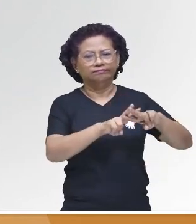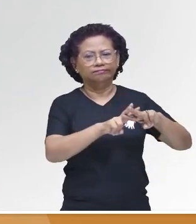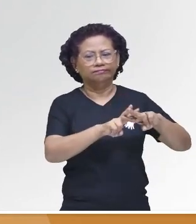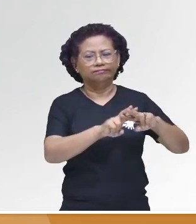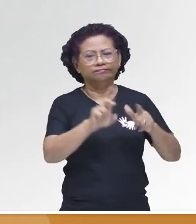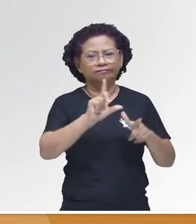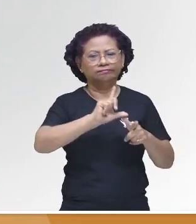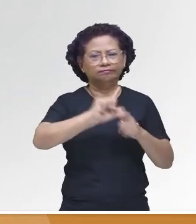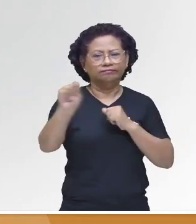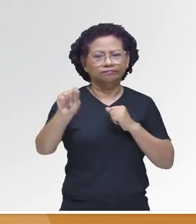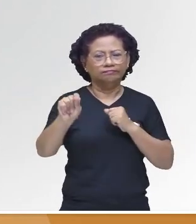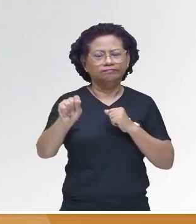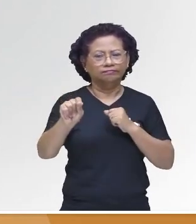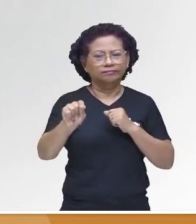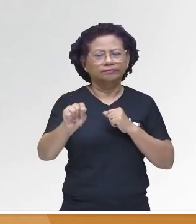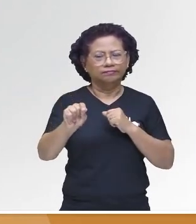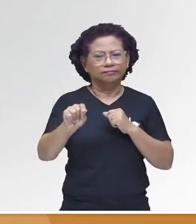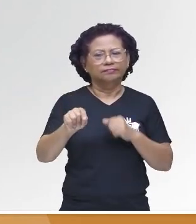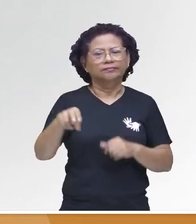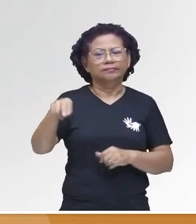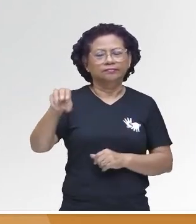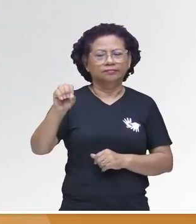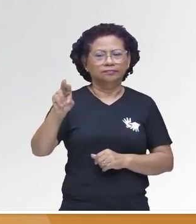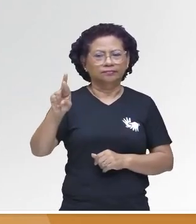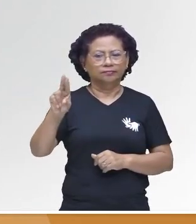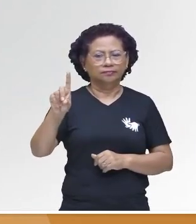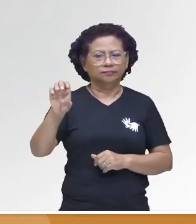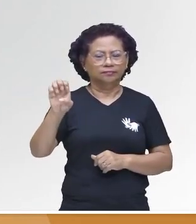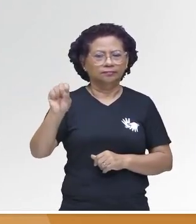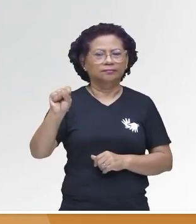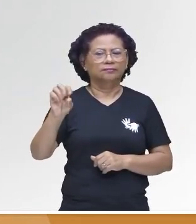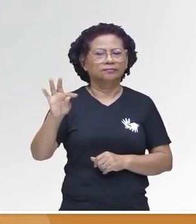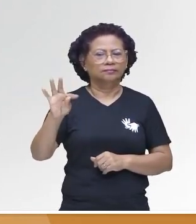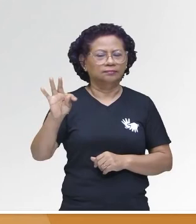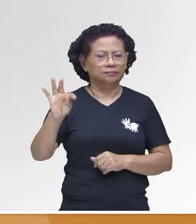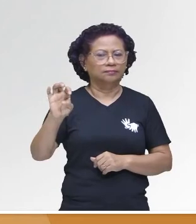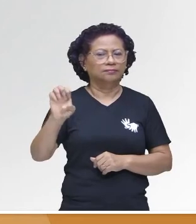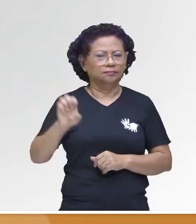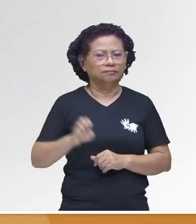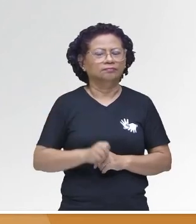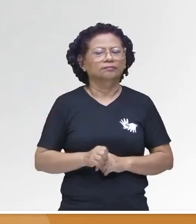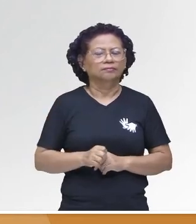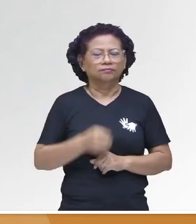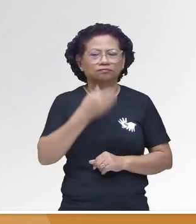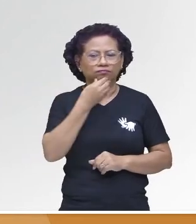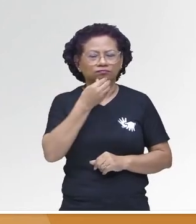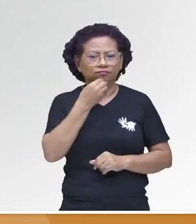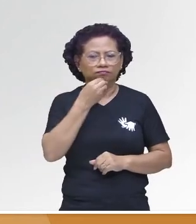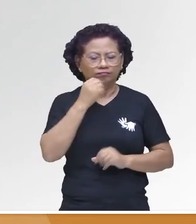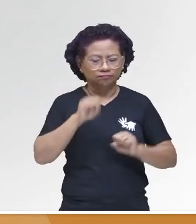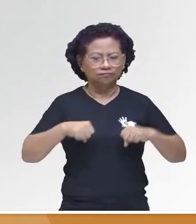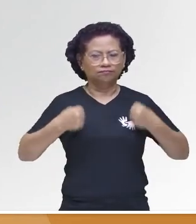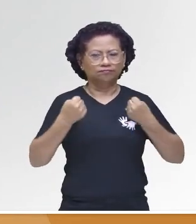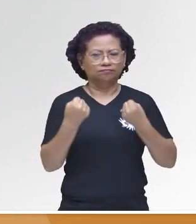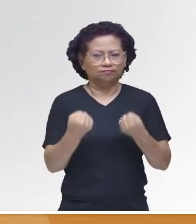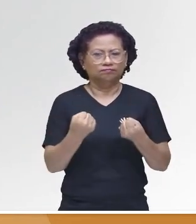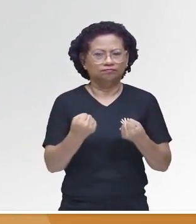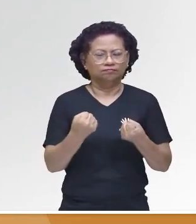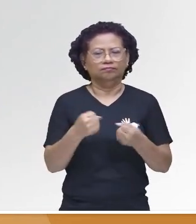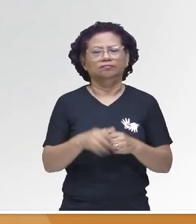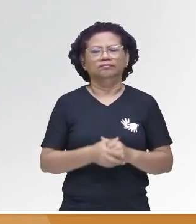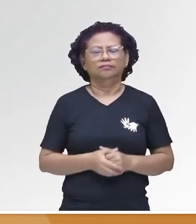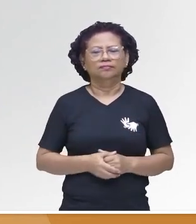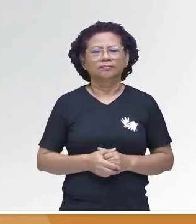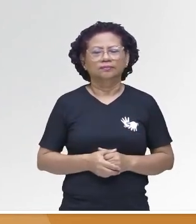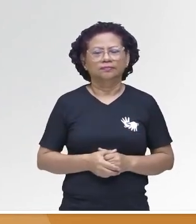espetacular de uma prisão lá no Nordeste. Era um homem muito aguerrido, um homem muito lutador, que tinha um ideal muito grande, tá? Bento Gonçalves.